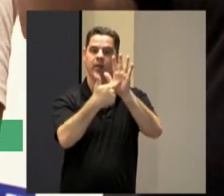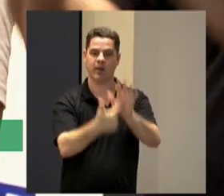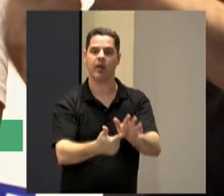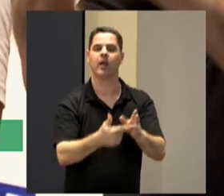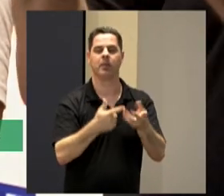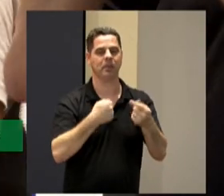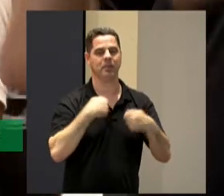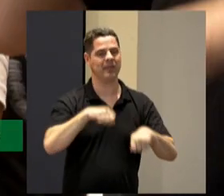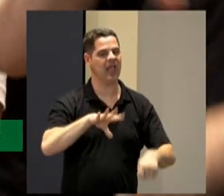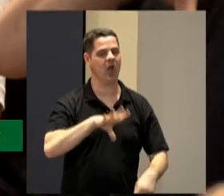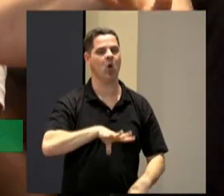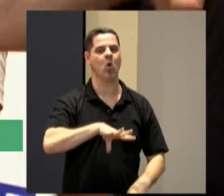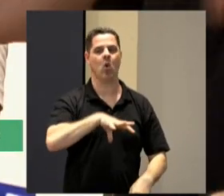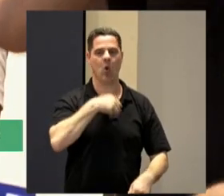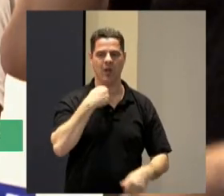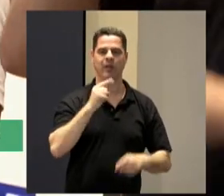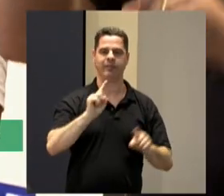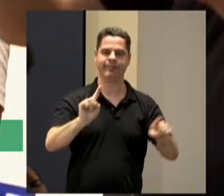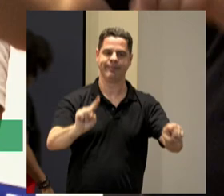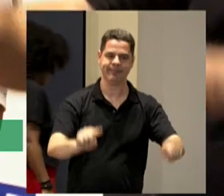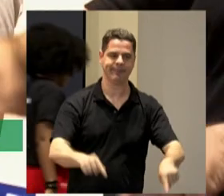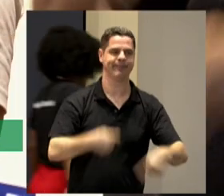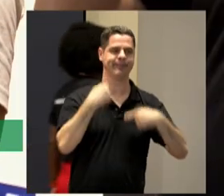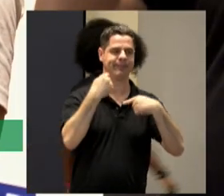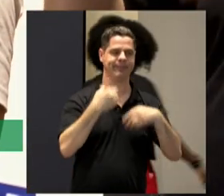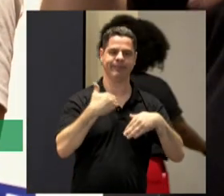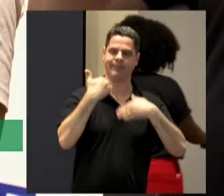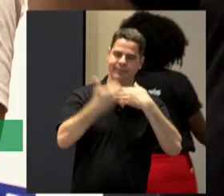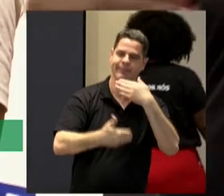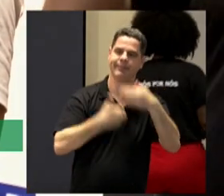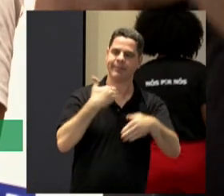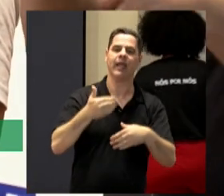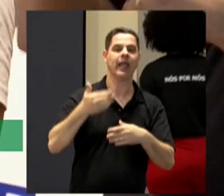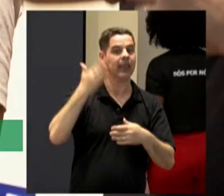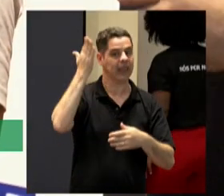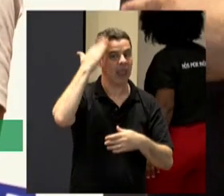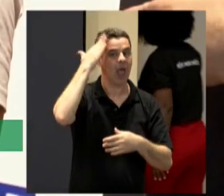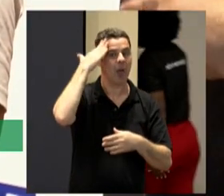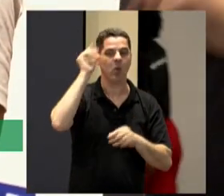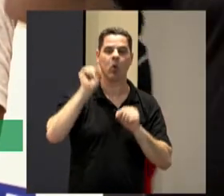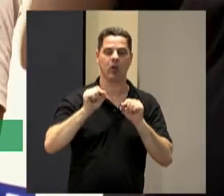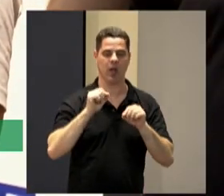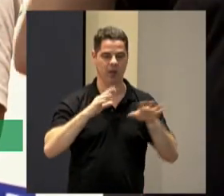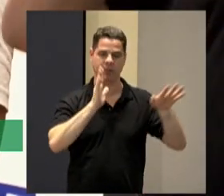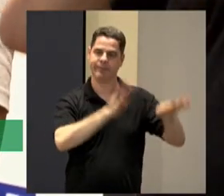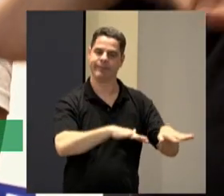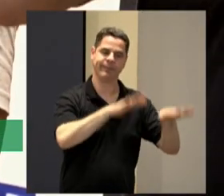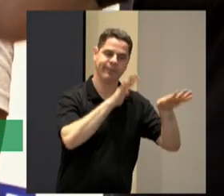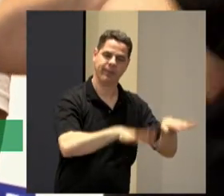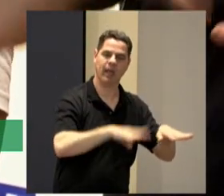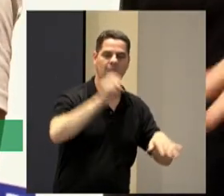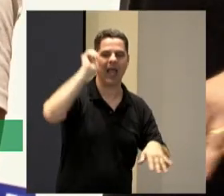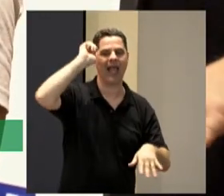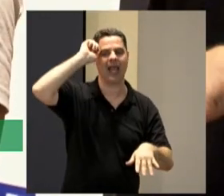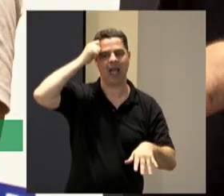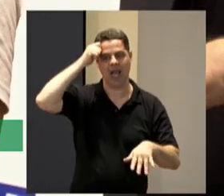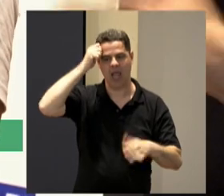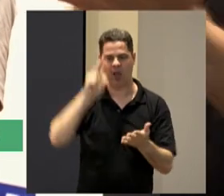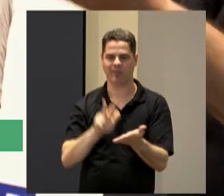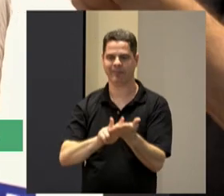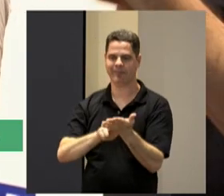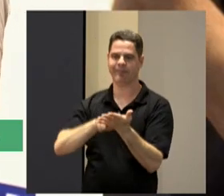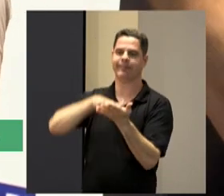uma coragem permanente e desafiadora, reconhecendo que o movimento negro é o protagonista